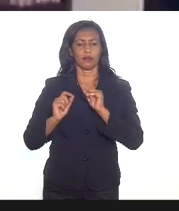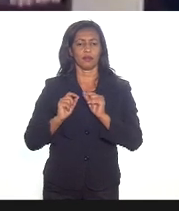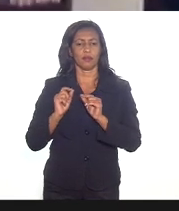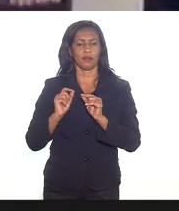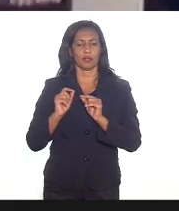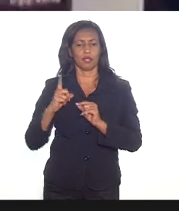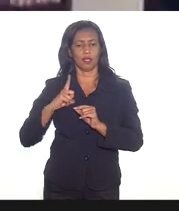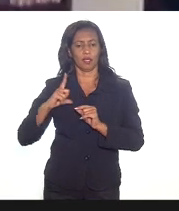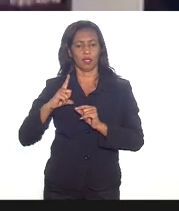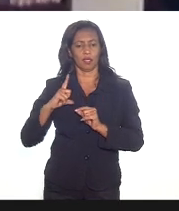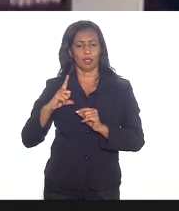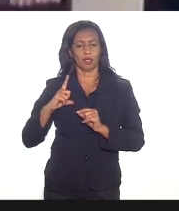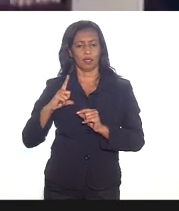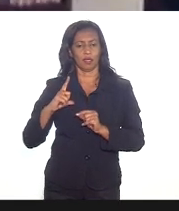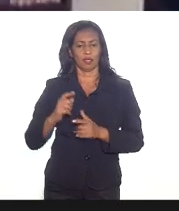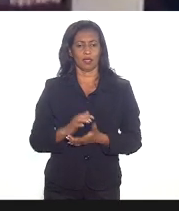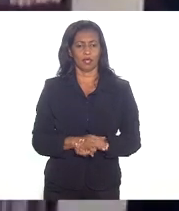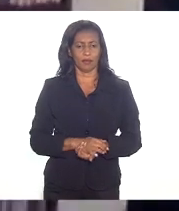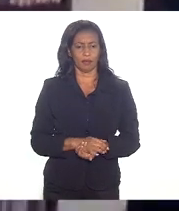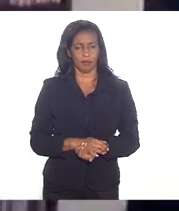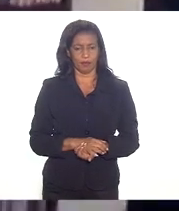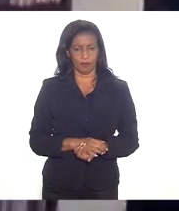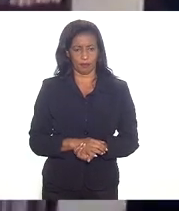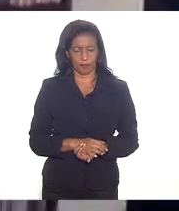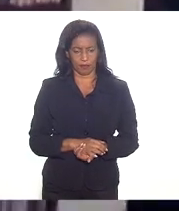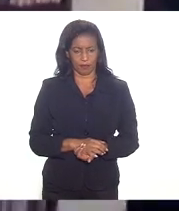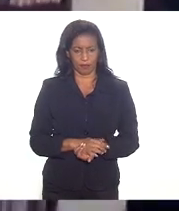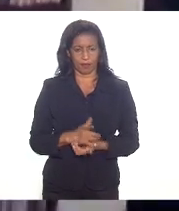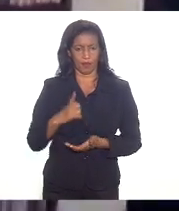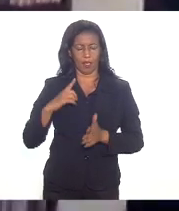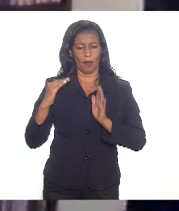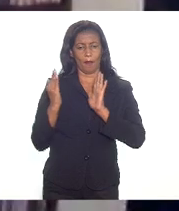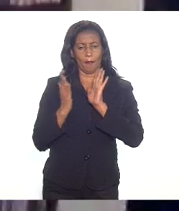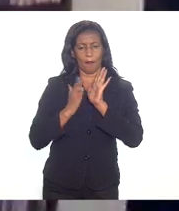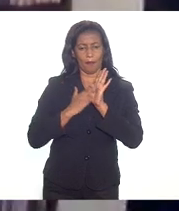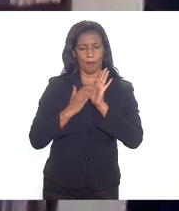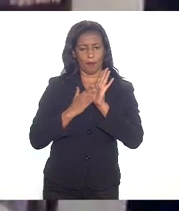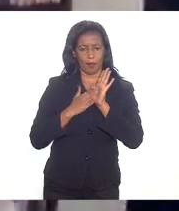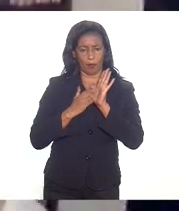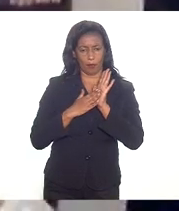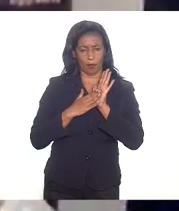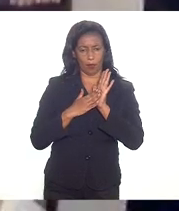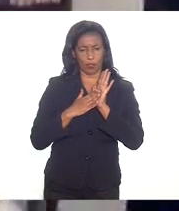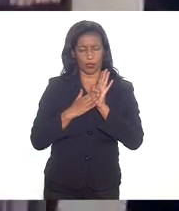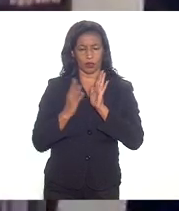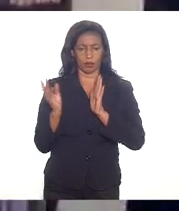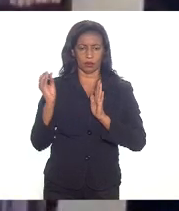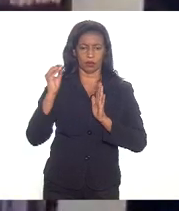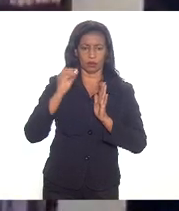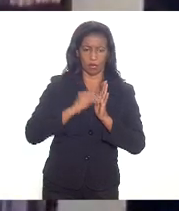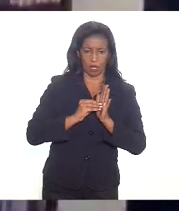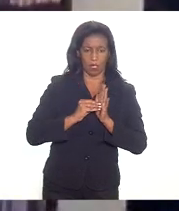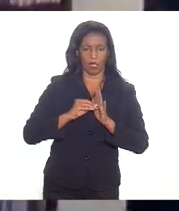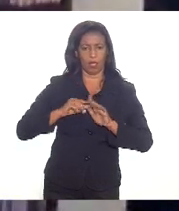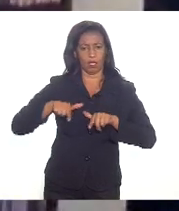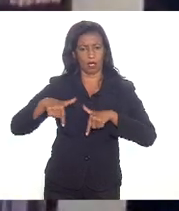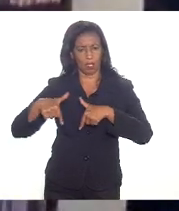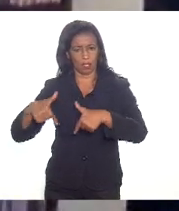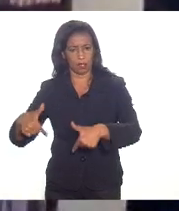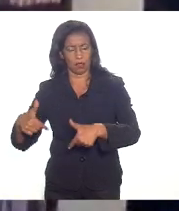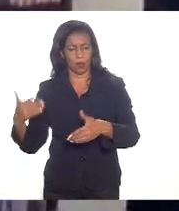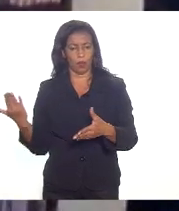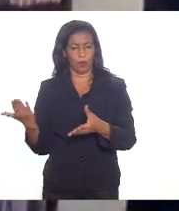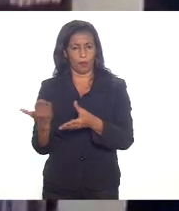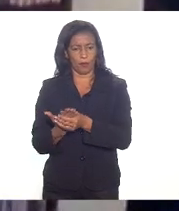um crescimento, de propósito, colocado aí em prática um processo